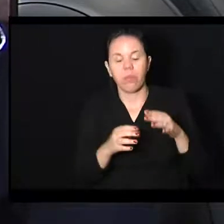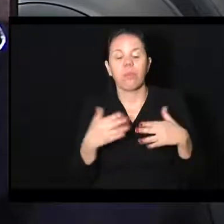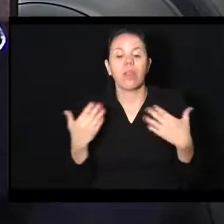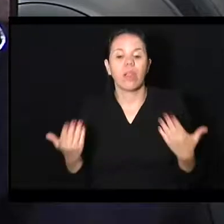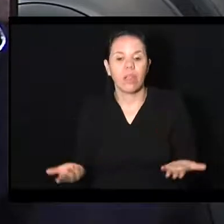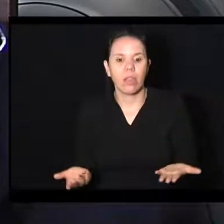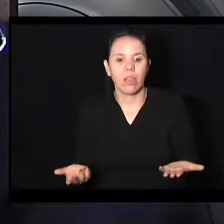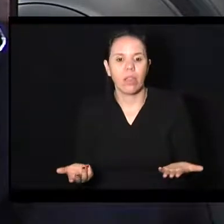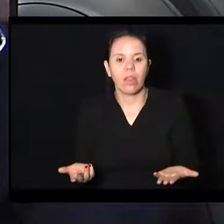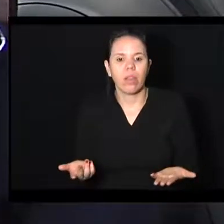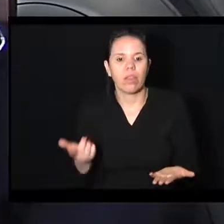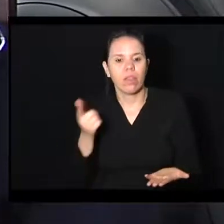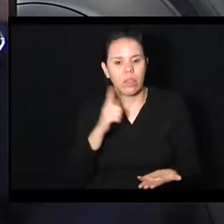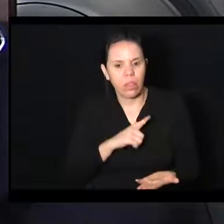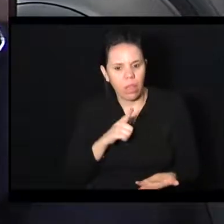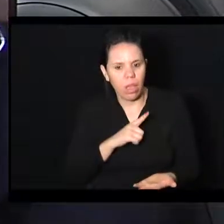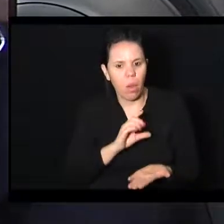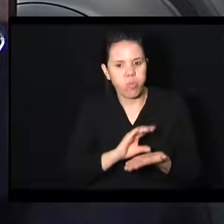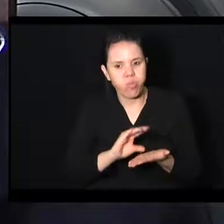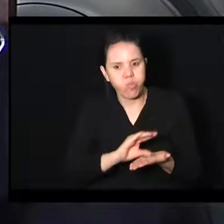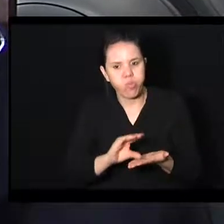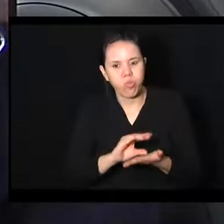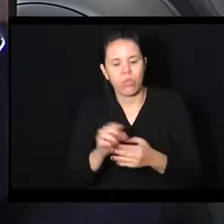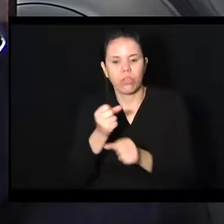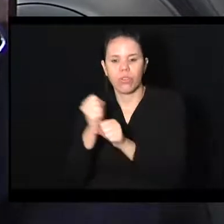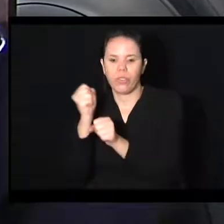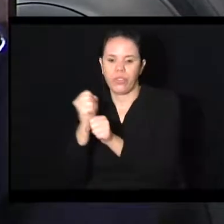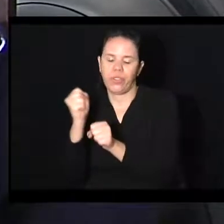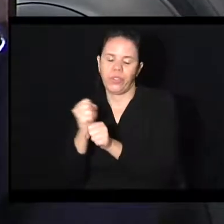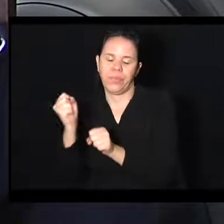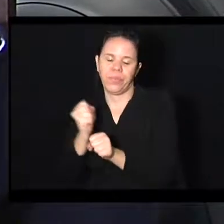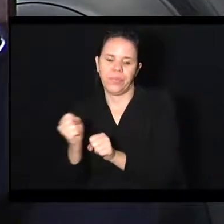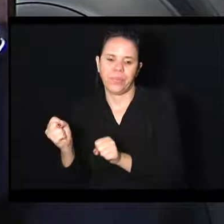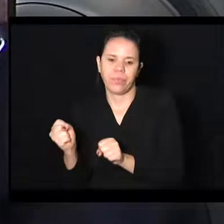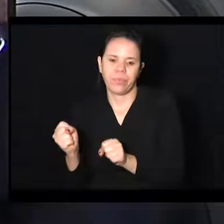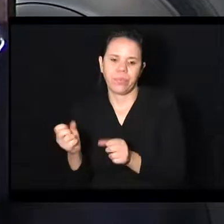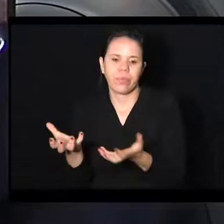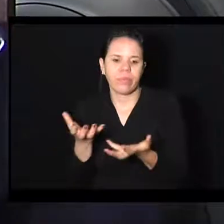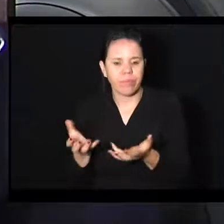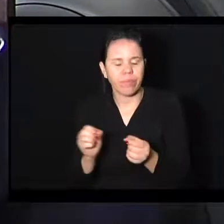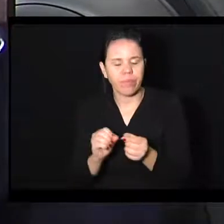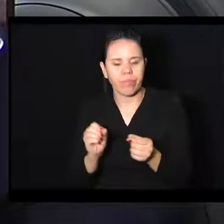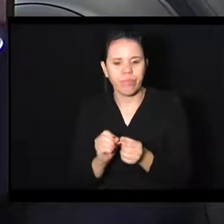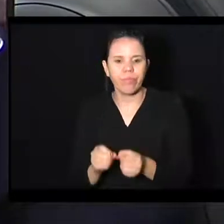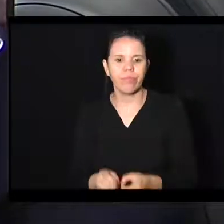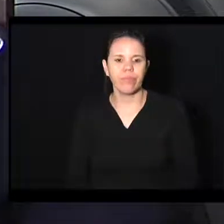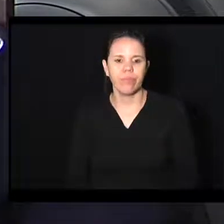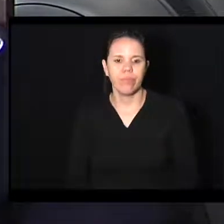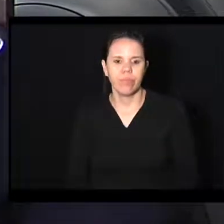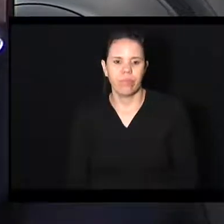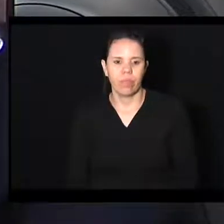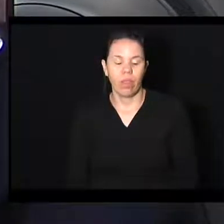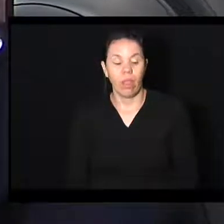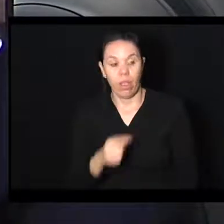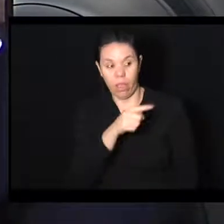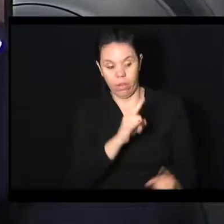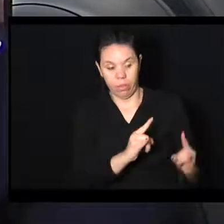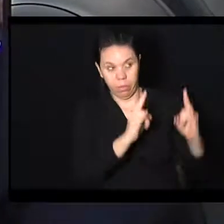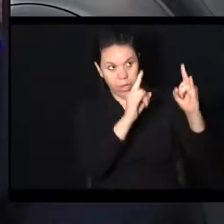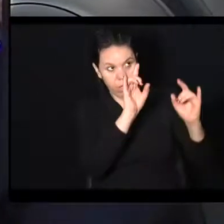da construção que ele pretende fazer. Ou seja, nós no Jockey